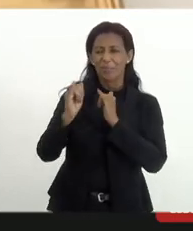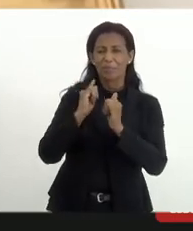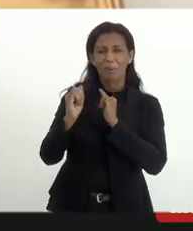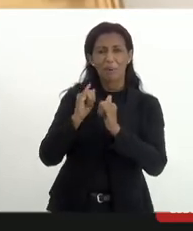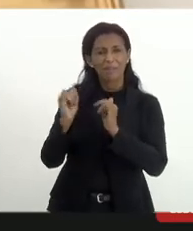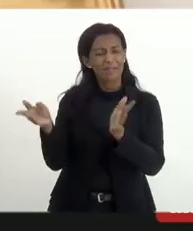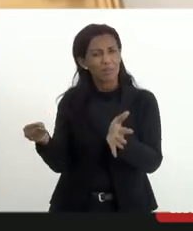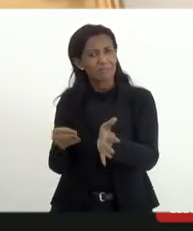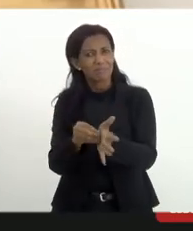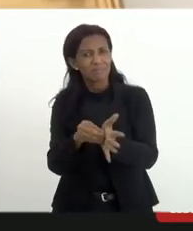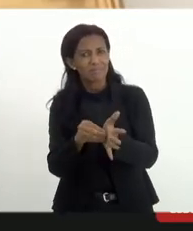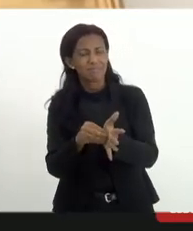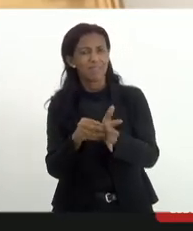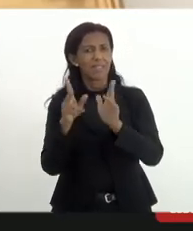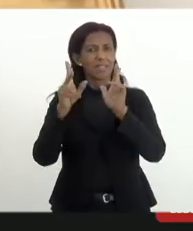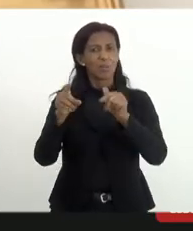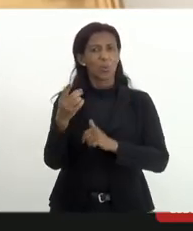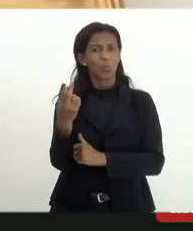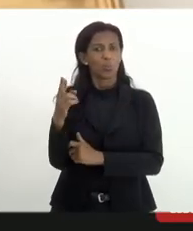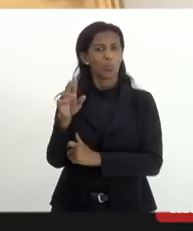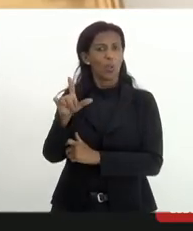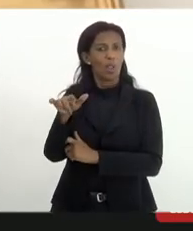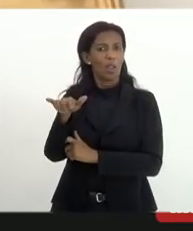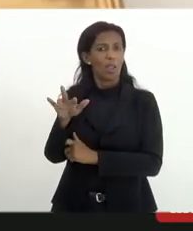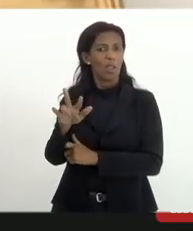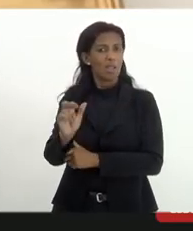procurador, doutor Leiva,